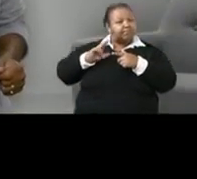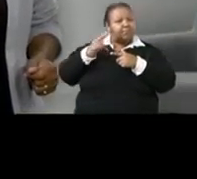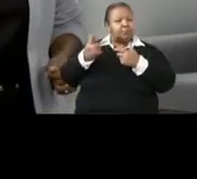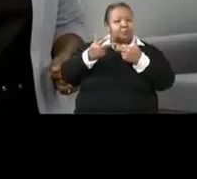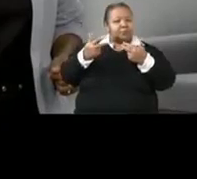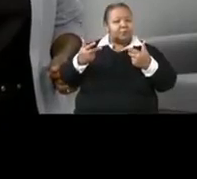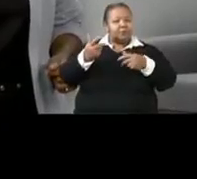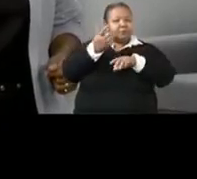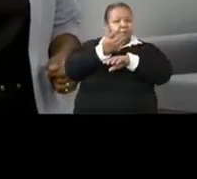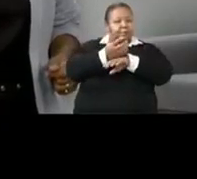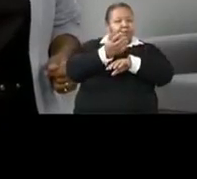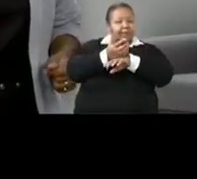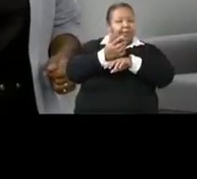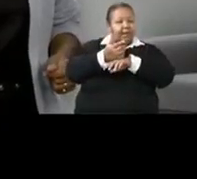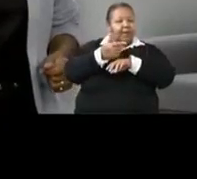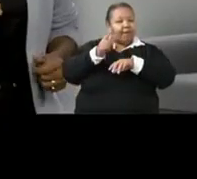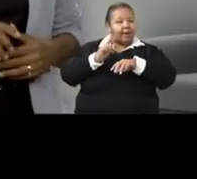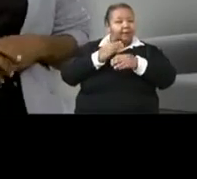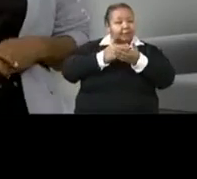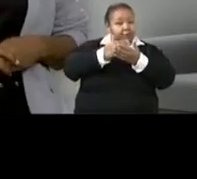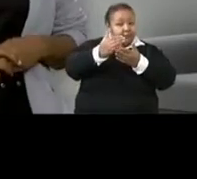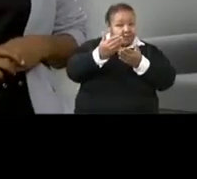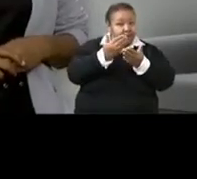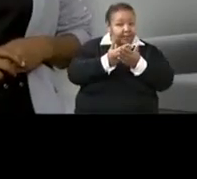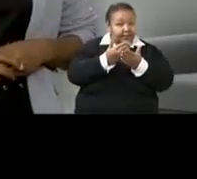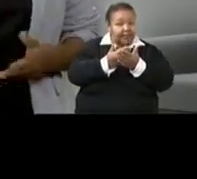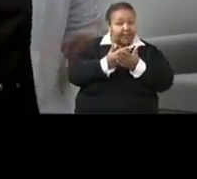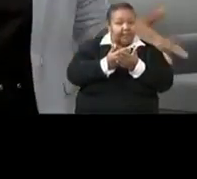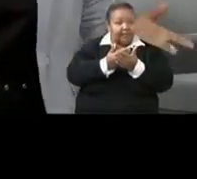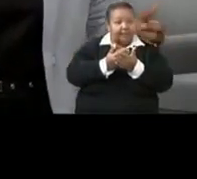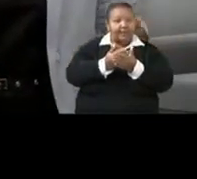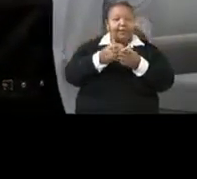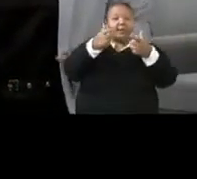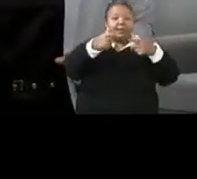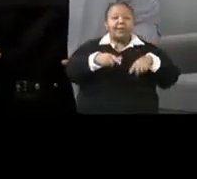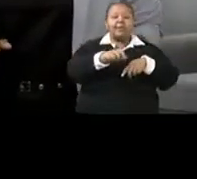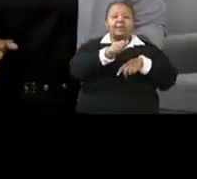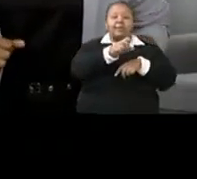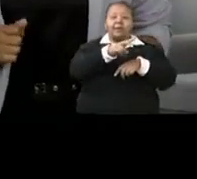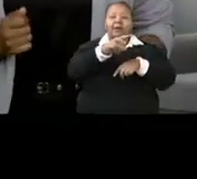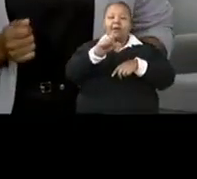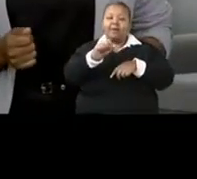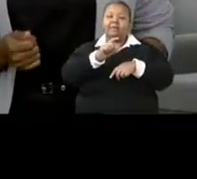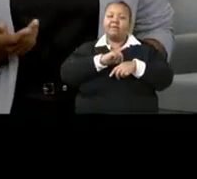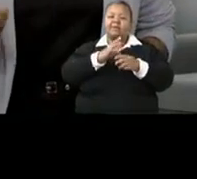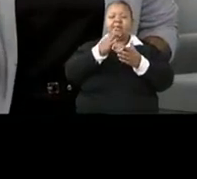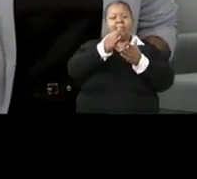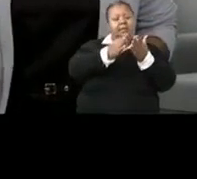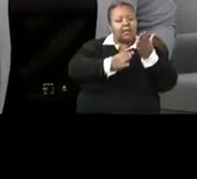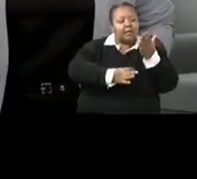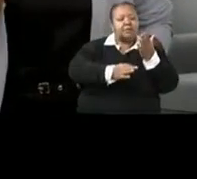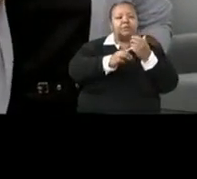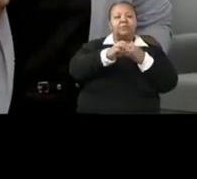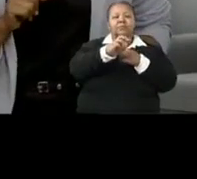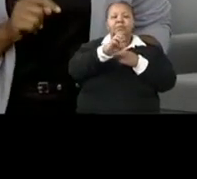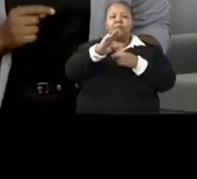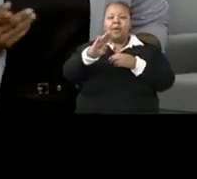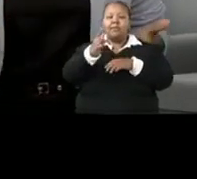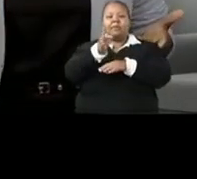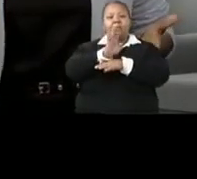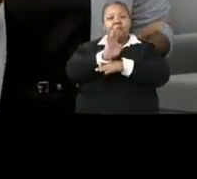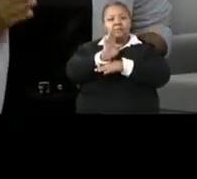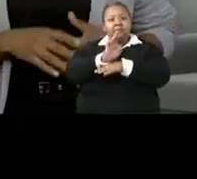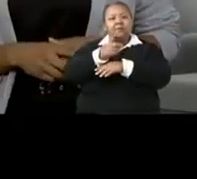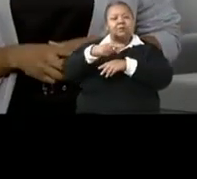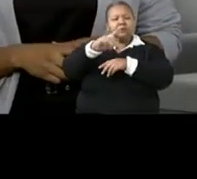os recursos do material didático antes de iniciar as SPs? No ambiente virtual, você encontra textos, webaulas e vídeos